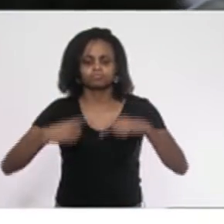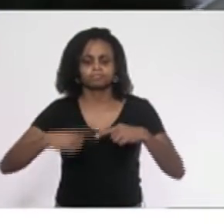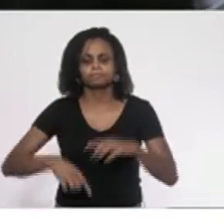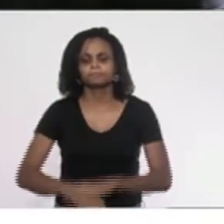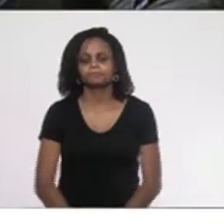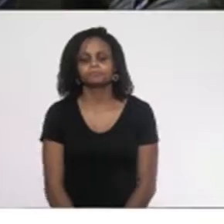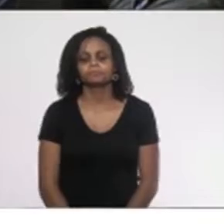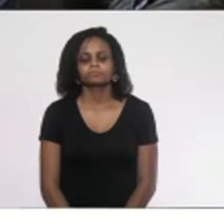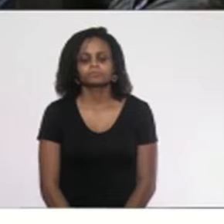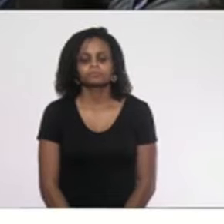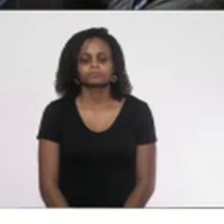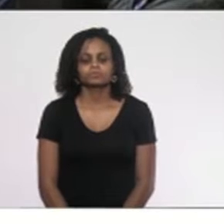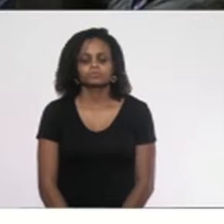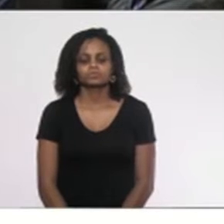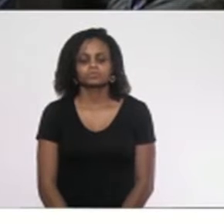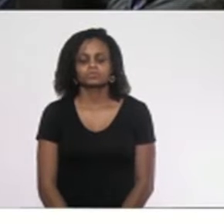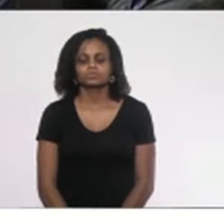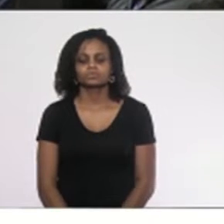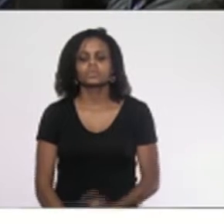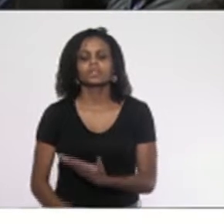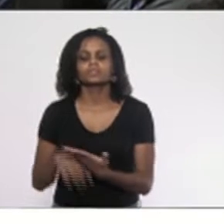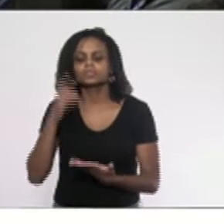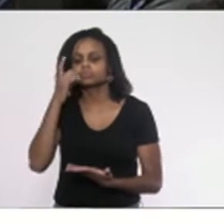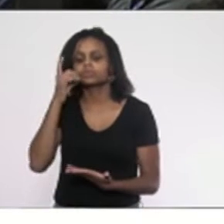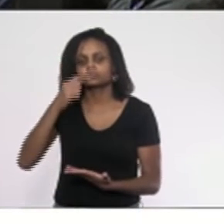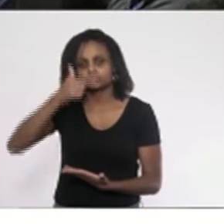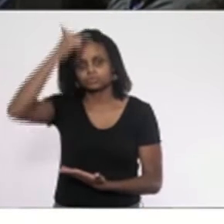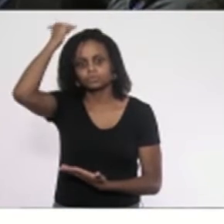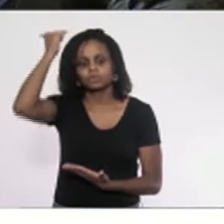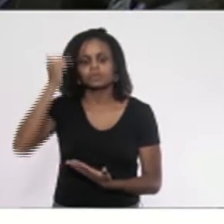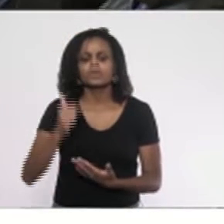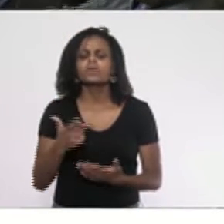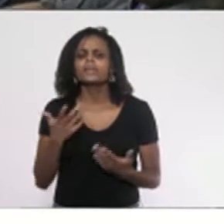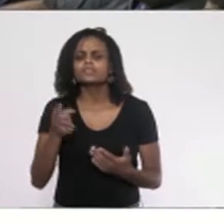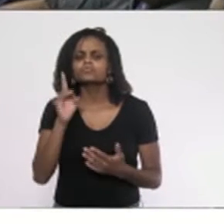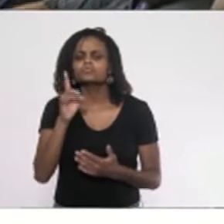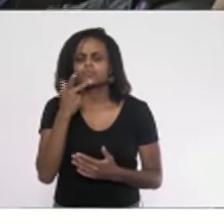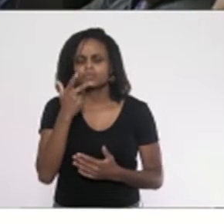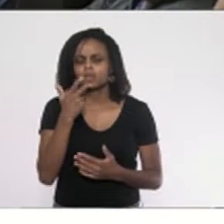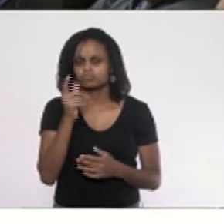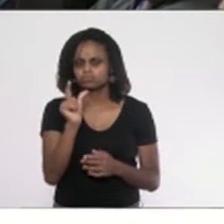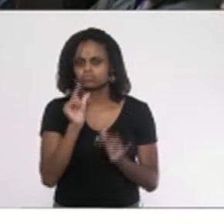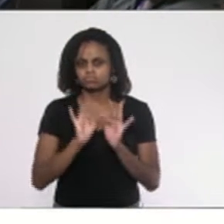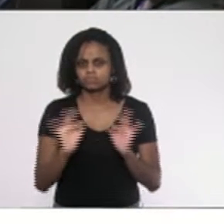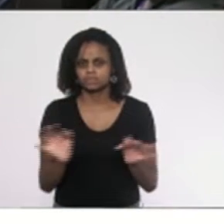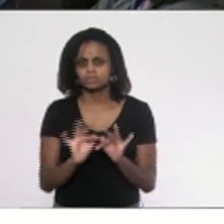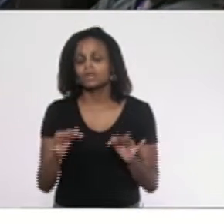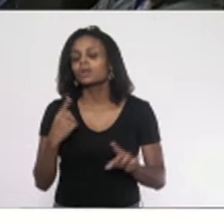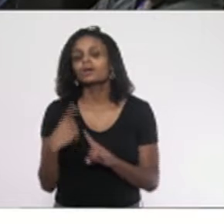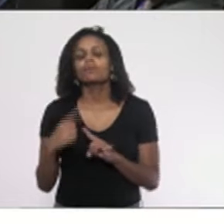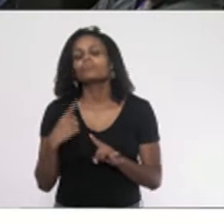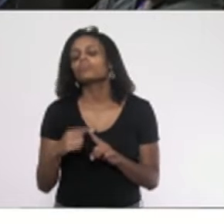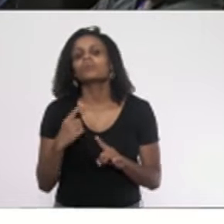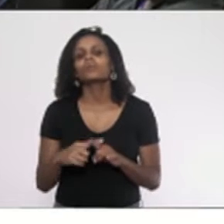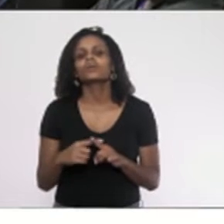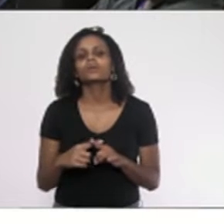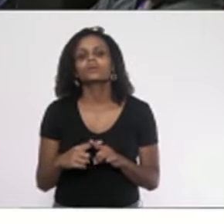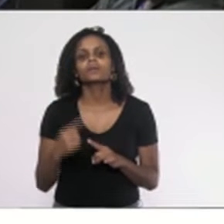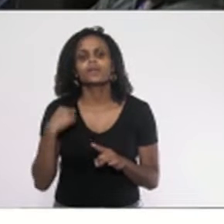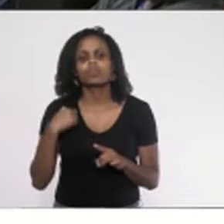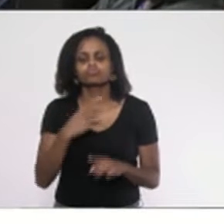Paulo. Eu queria só dar um pequeno à parte, porque como eu